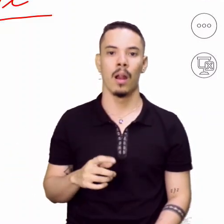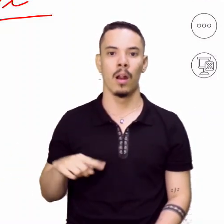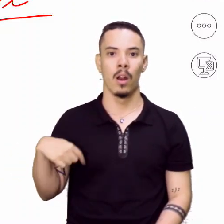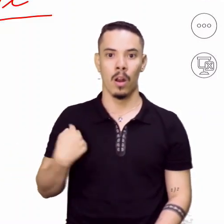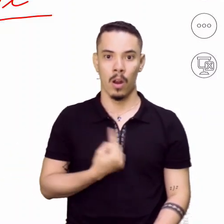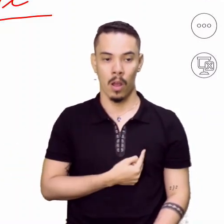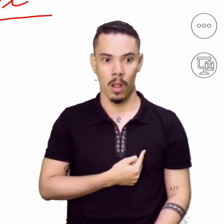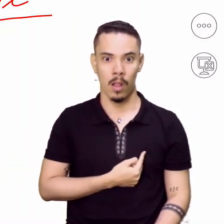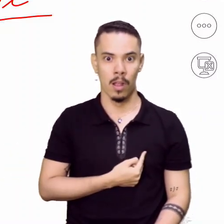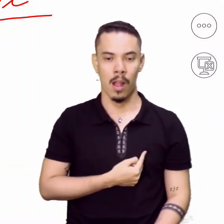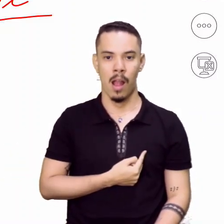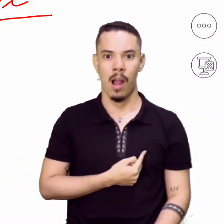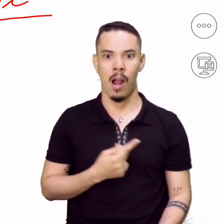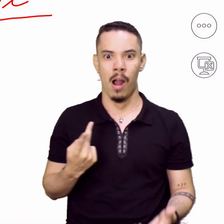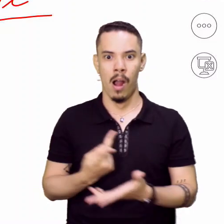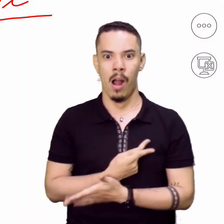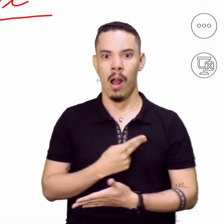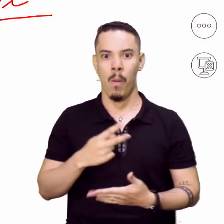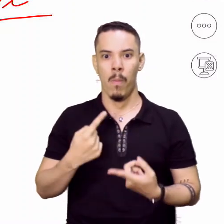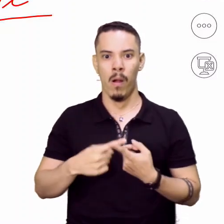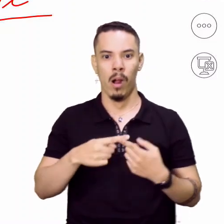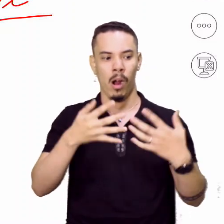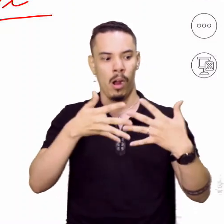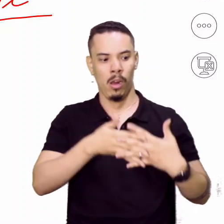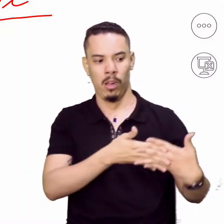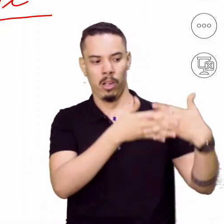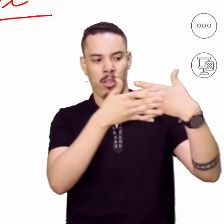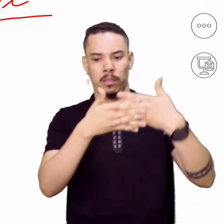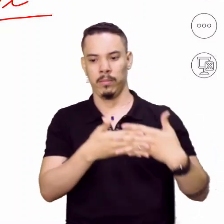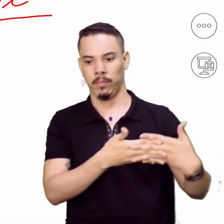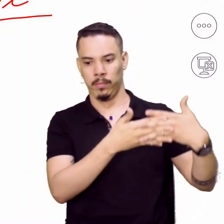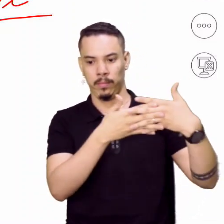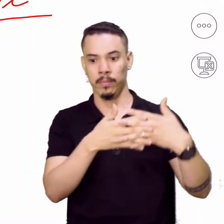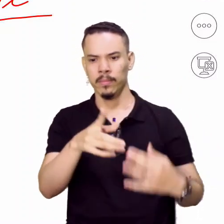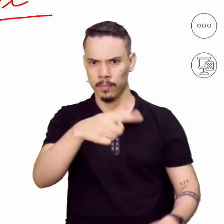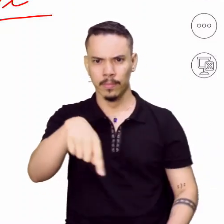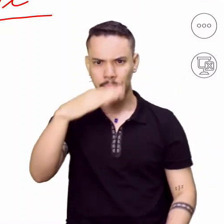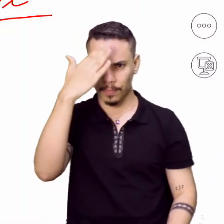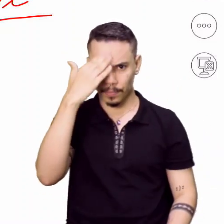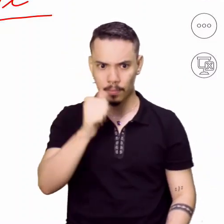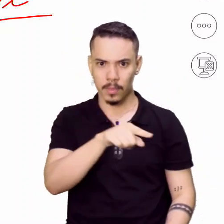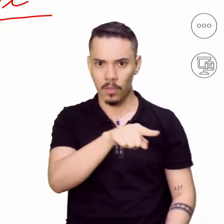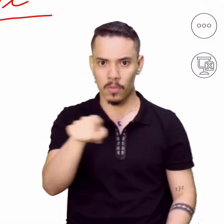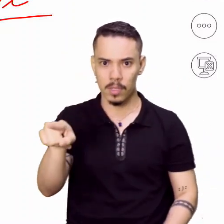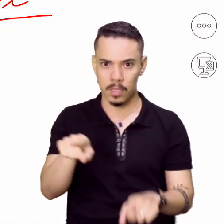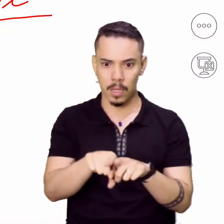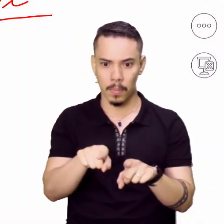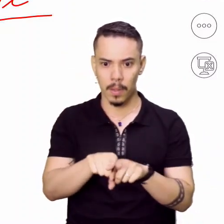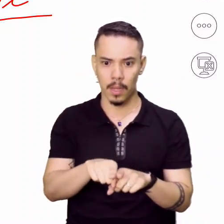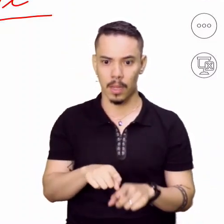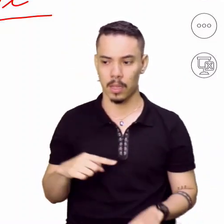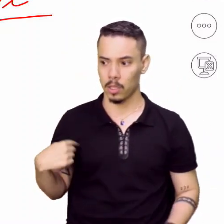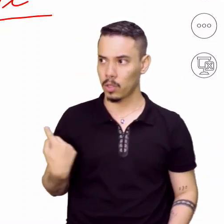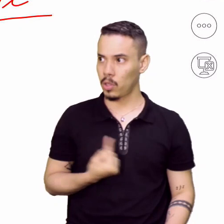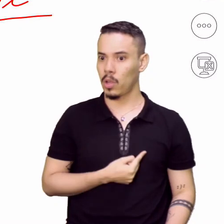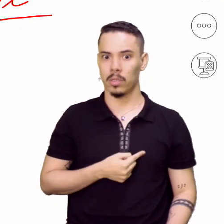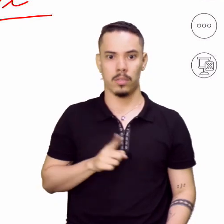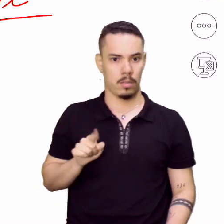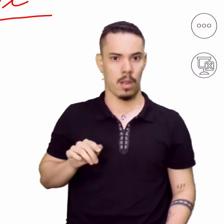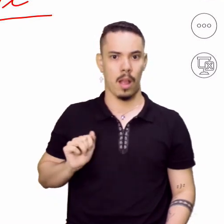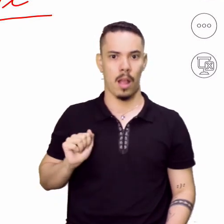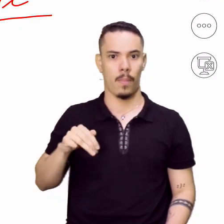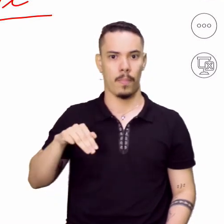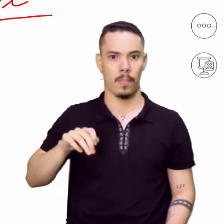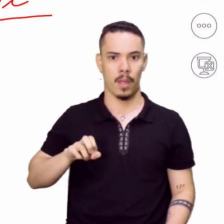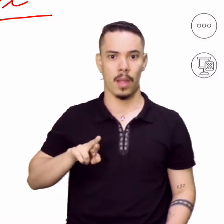erra em falar isso porque não sei se você sabe aluno tu também é americano eu sou americana o